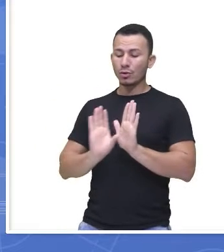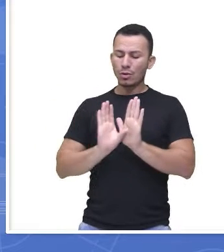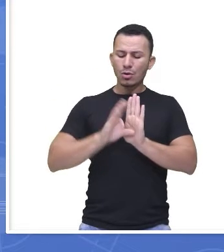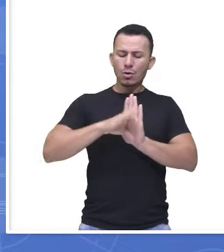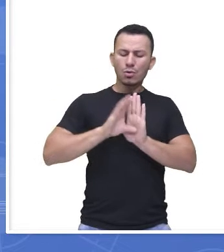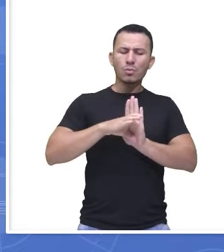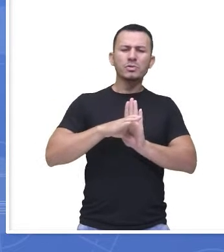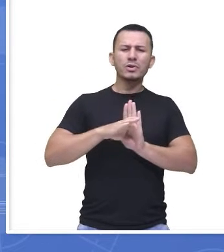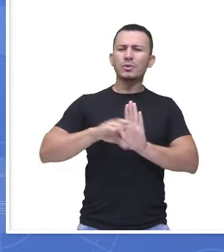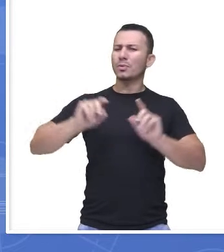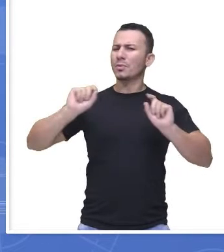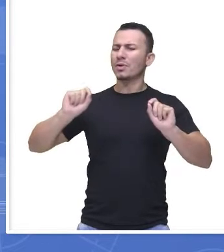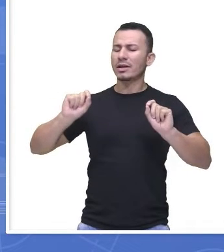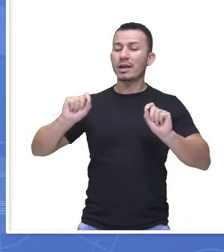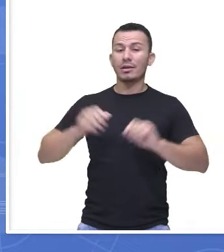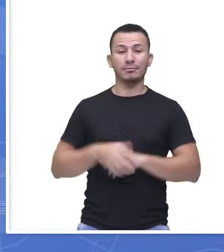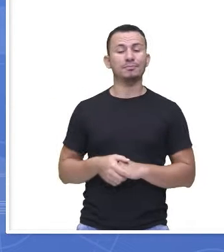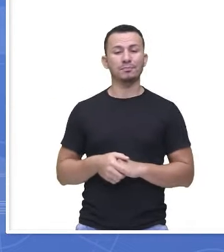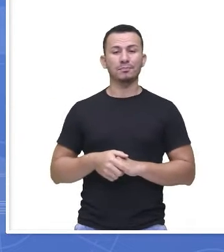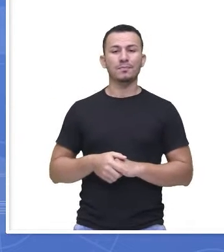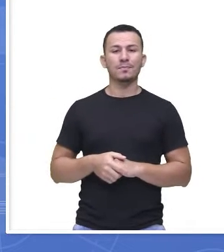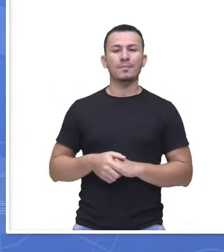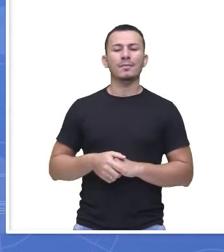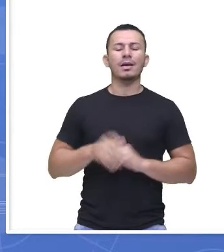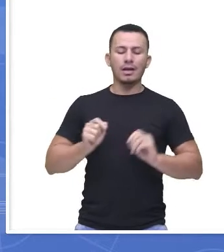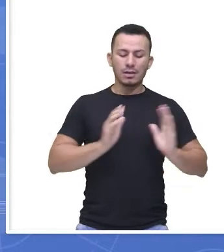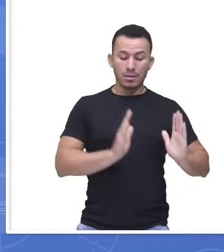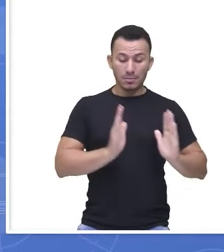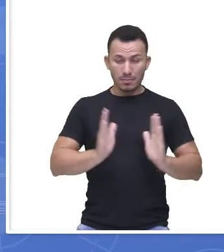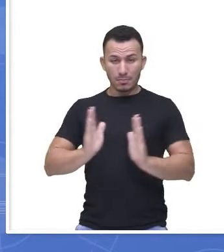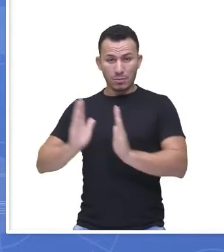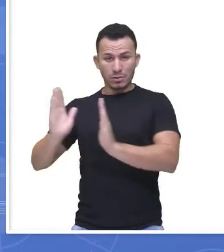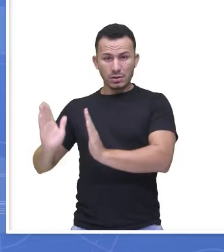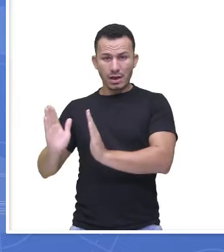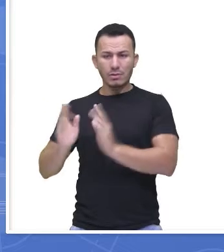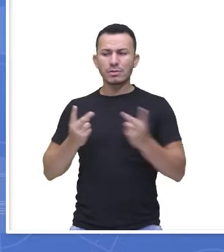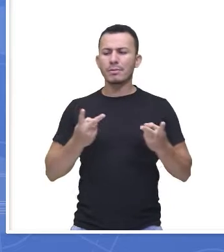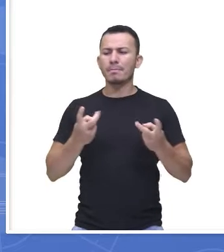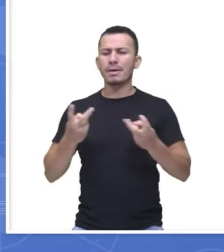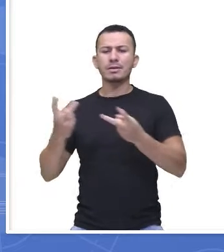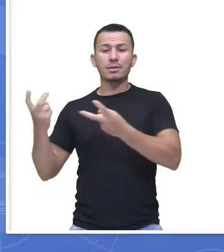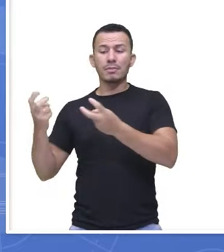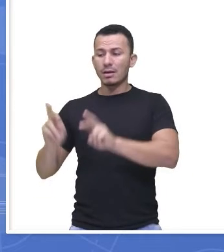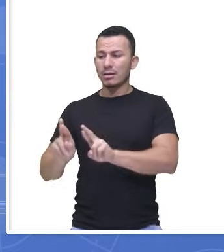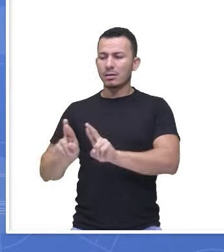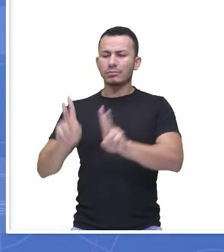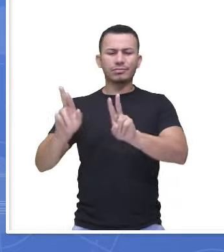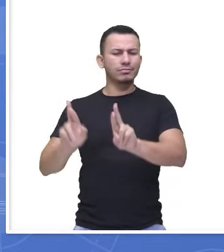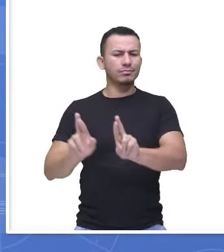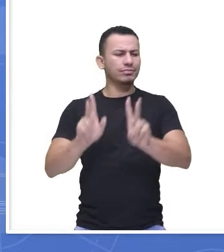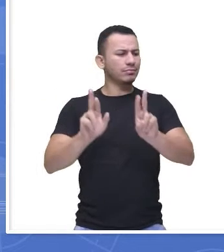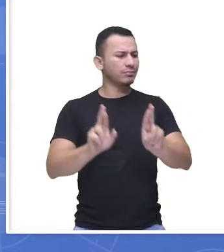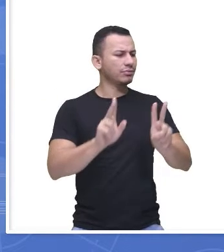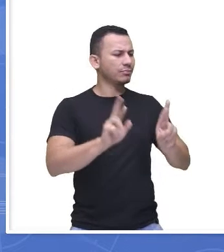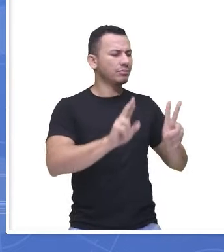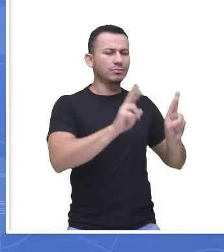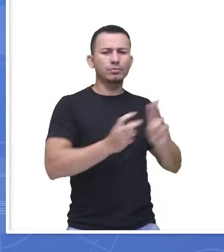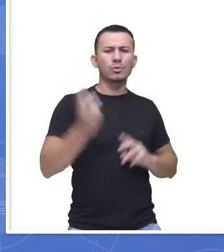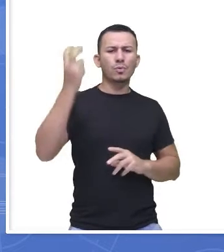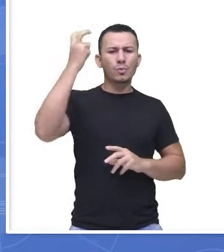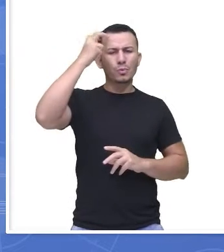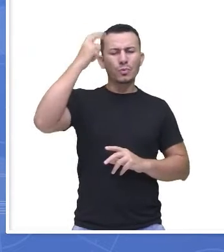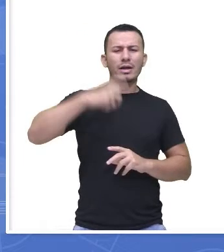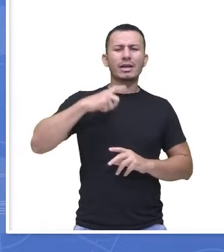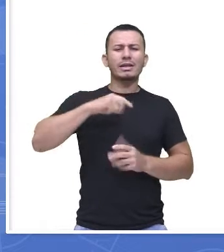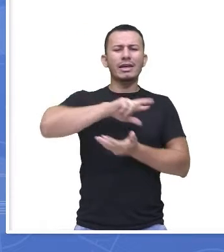visa compreender os processos de diferenciação entre as várias culturas existentes.